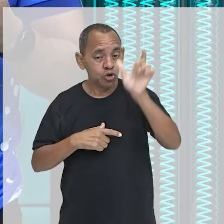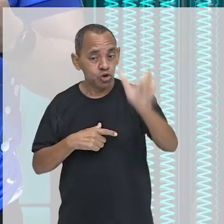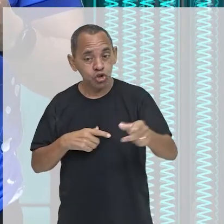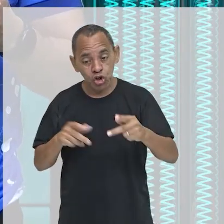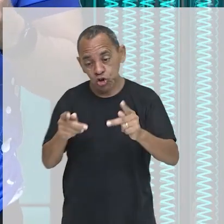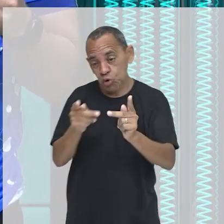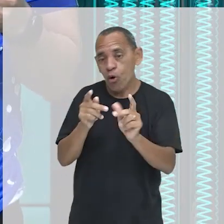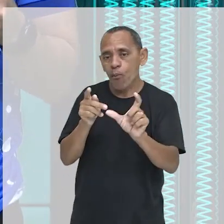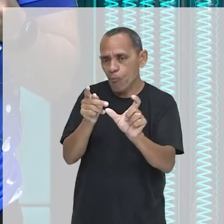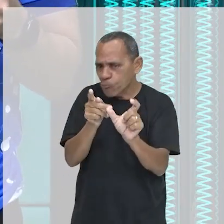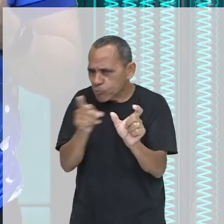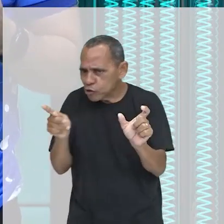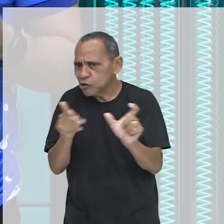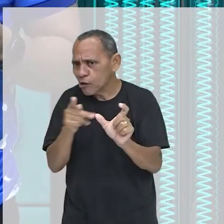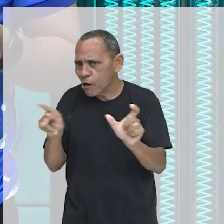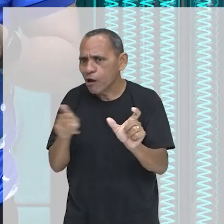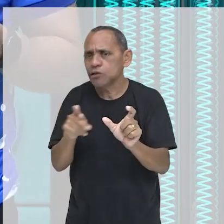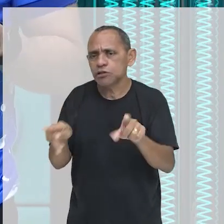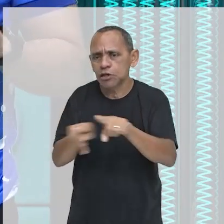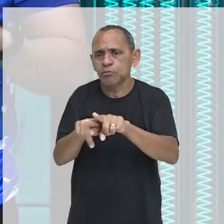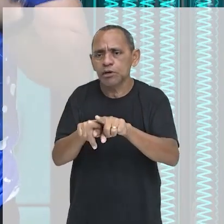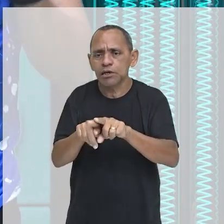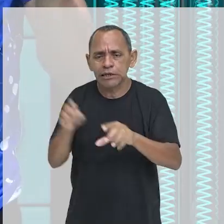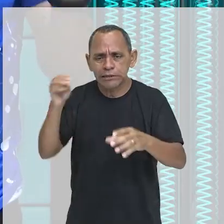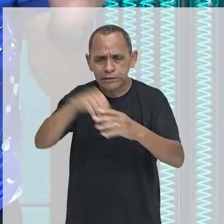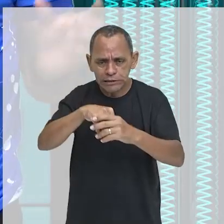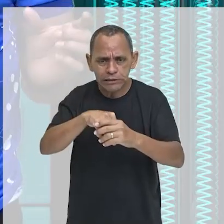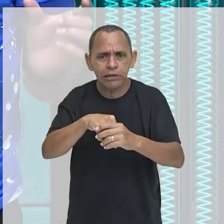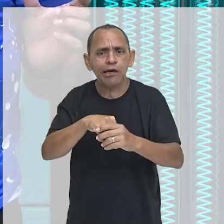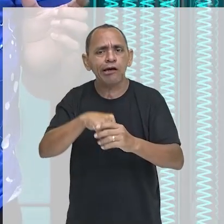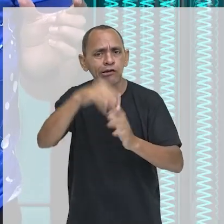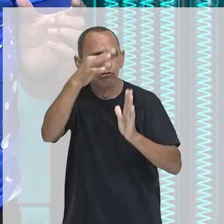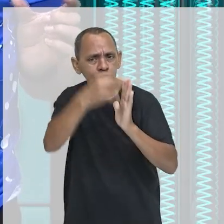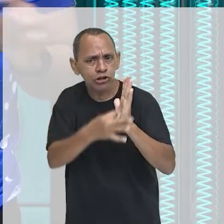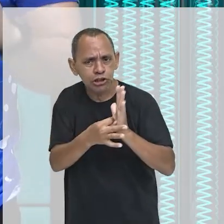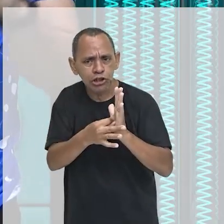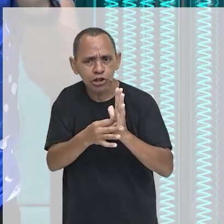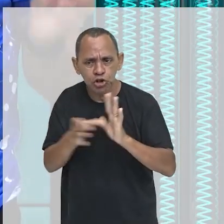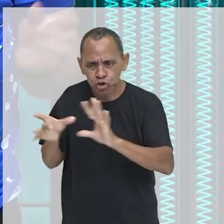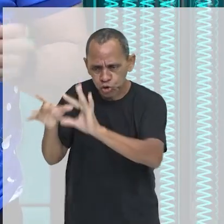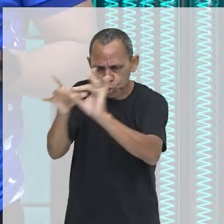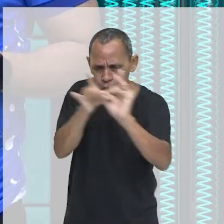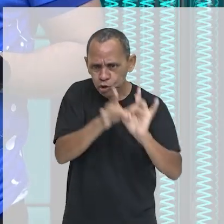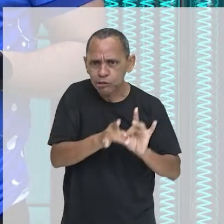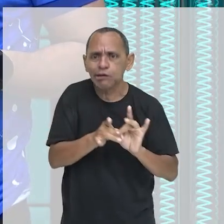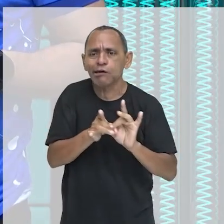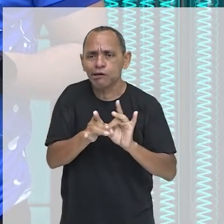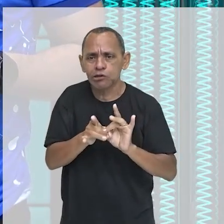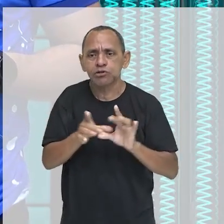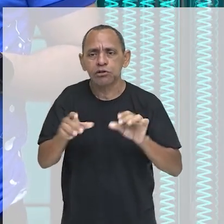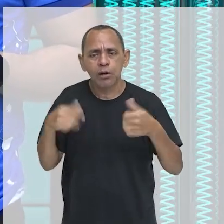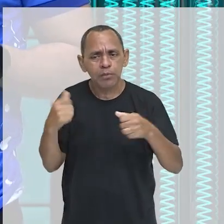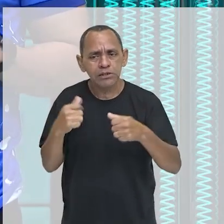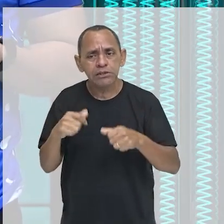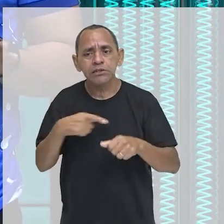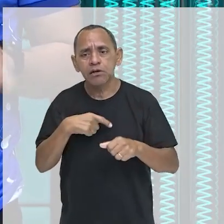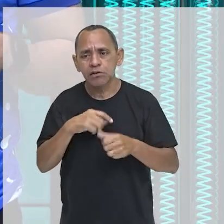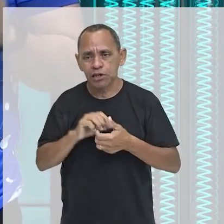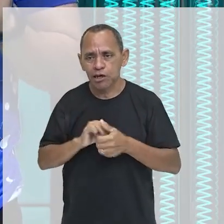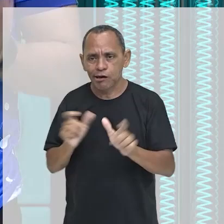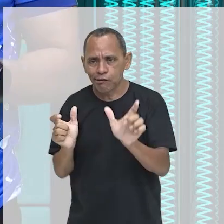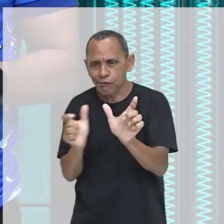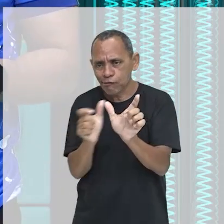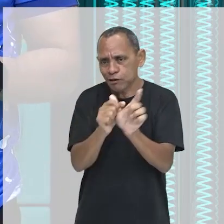de um determinado contexto elas estão conectadas para dar uma informação também de forma conjunta. She was late, ela